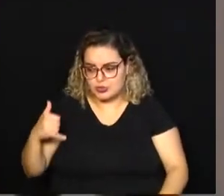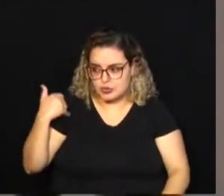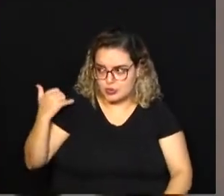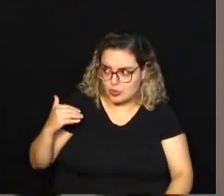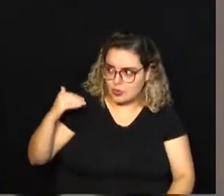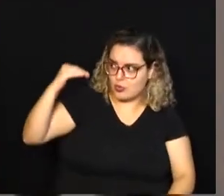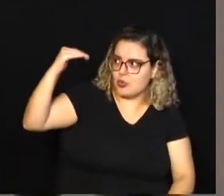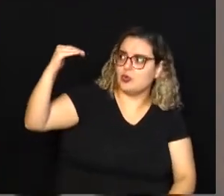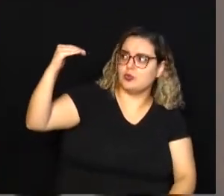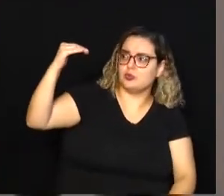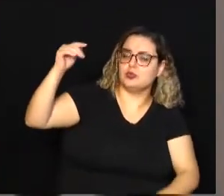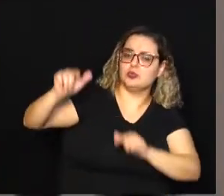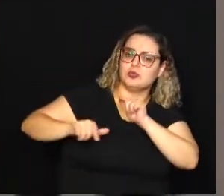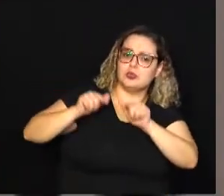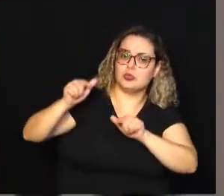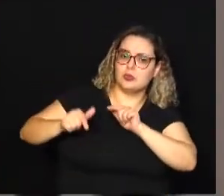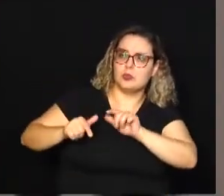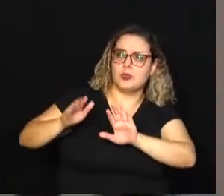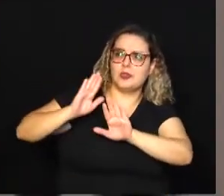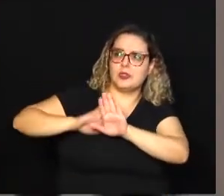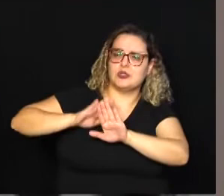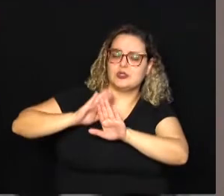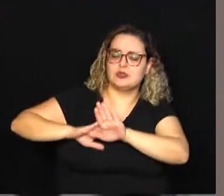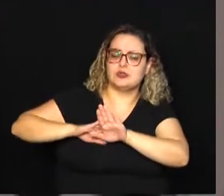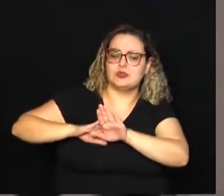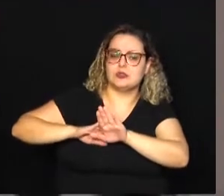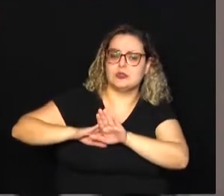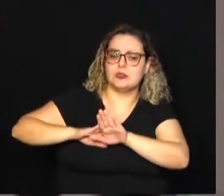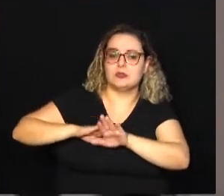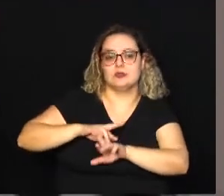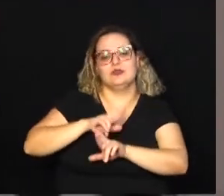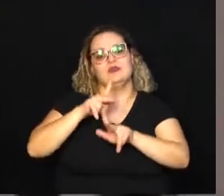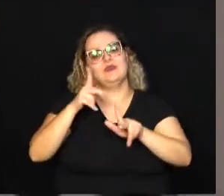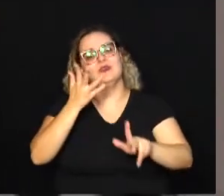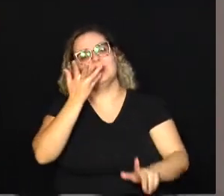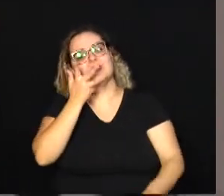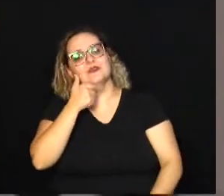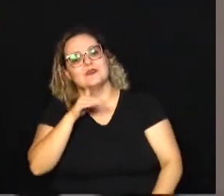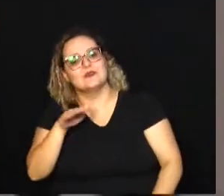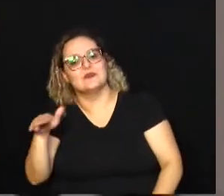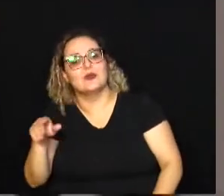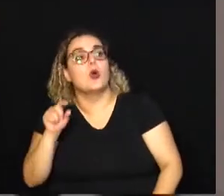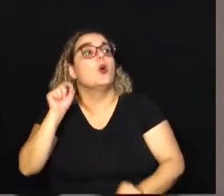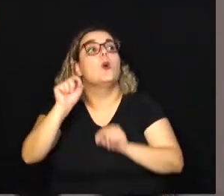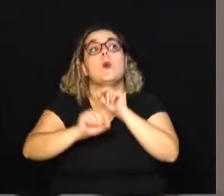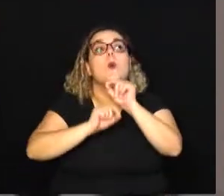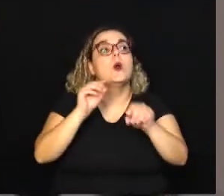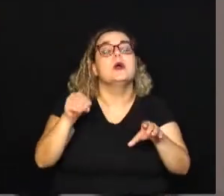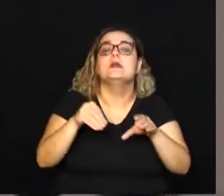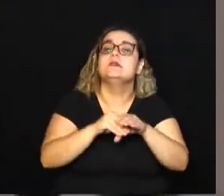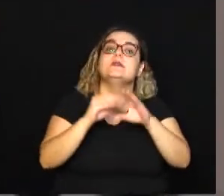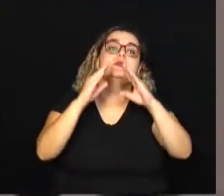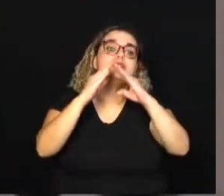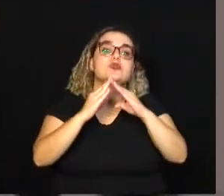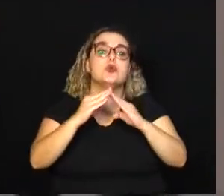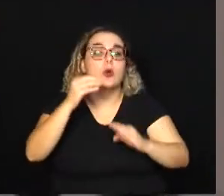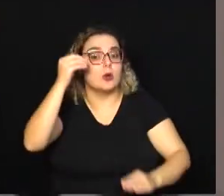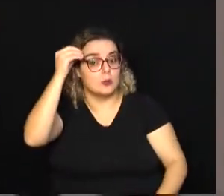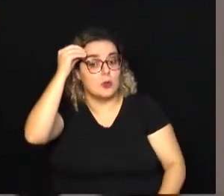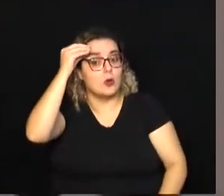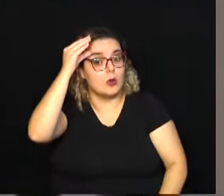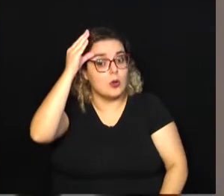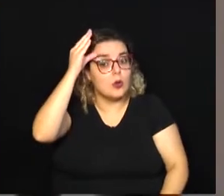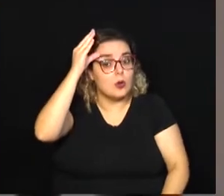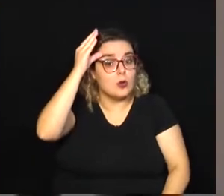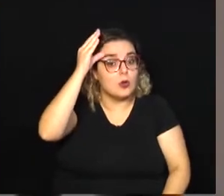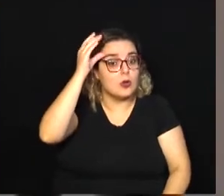a criança. O que na casa a gente pode utilizar como conhecimento que